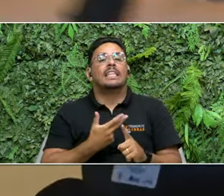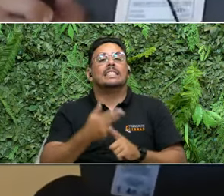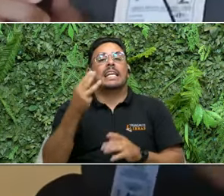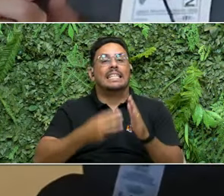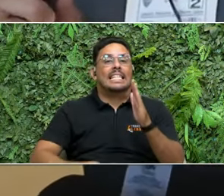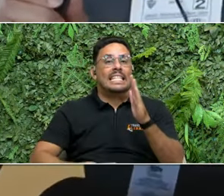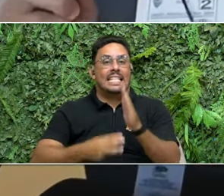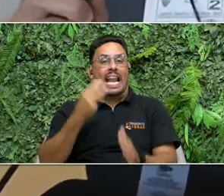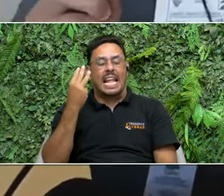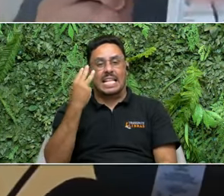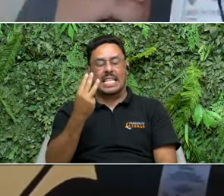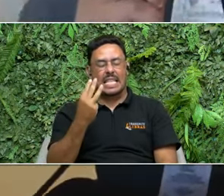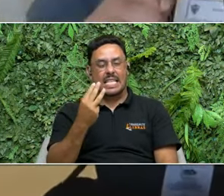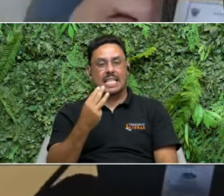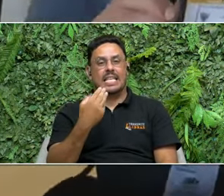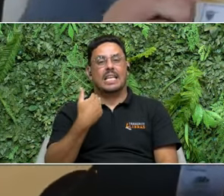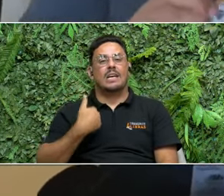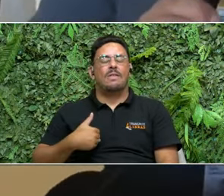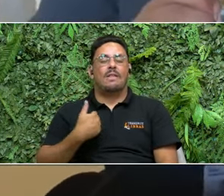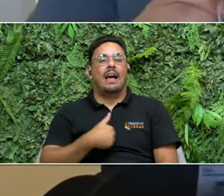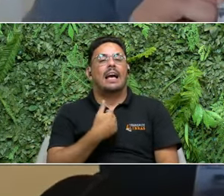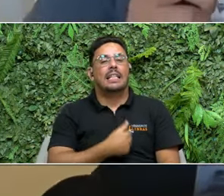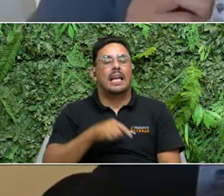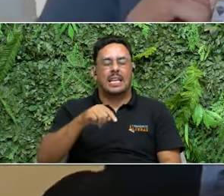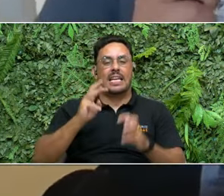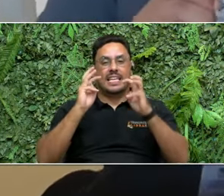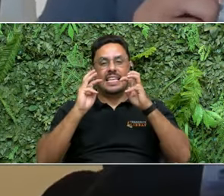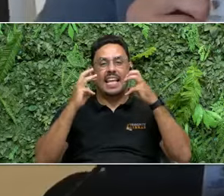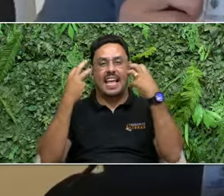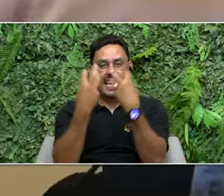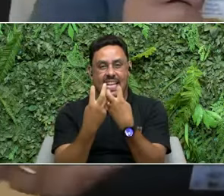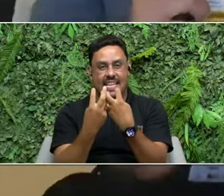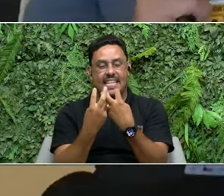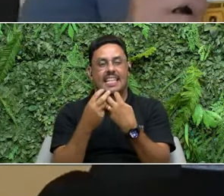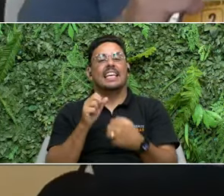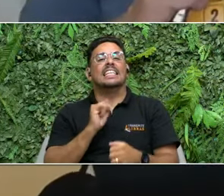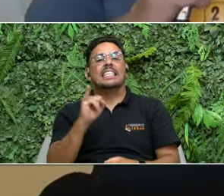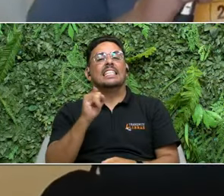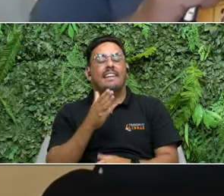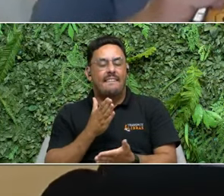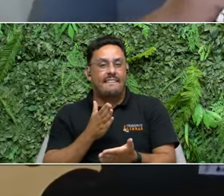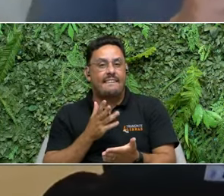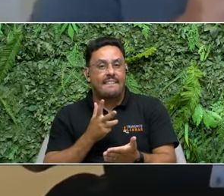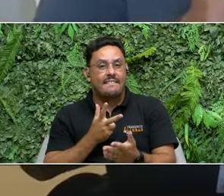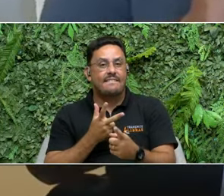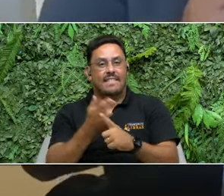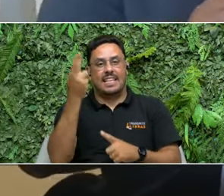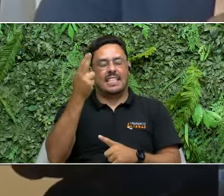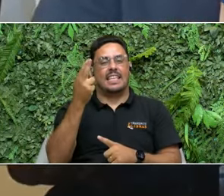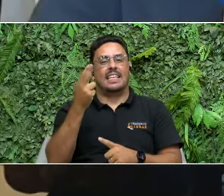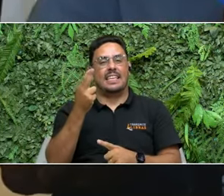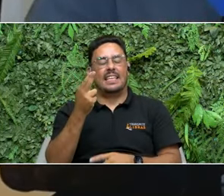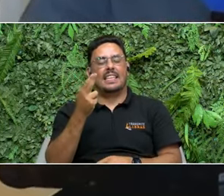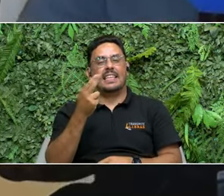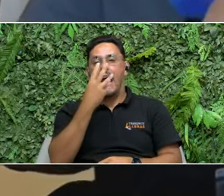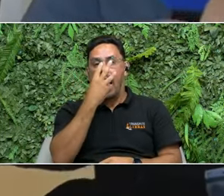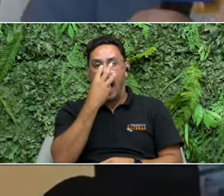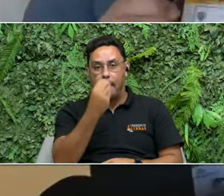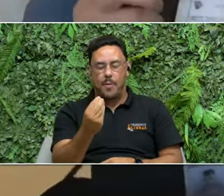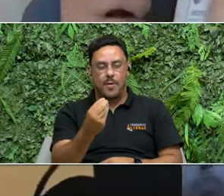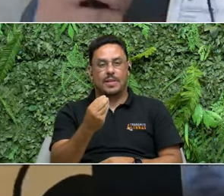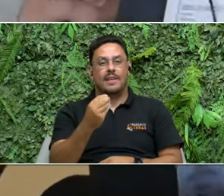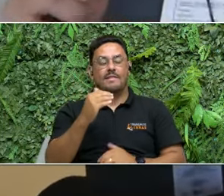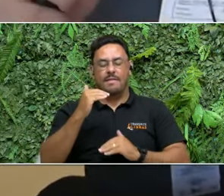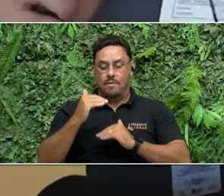terceira vez seguida o Atlético Gilbert na arena e brv sentiu se vencer a raposa dará um passo